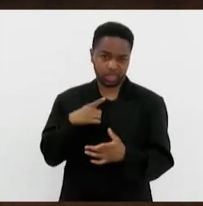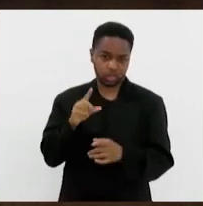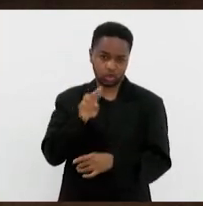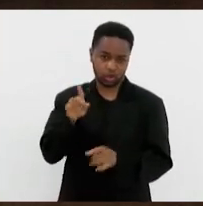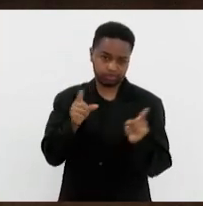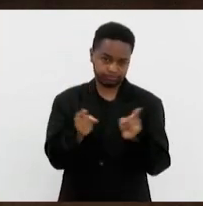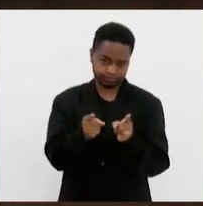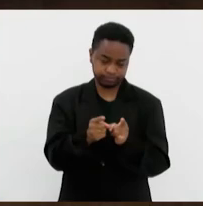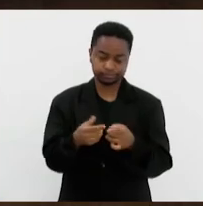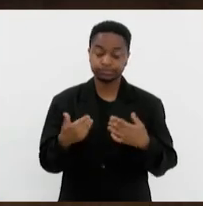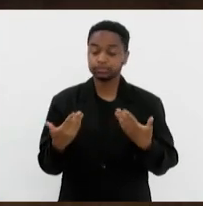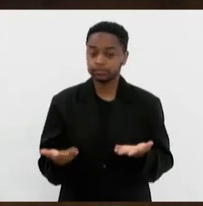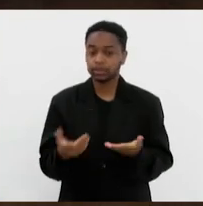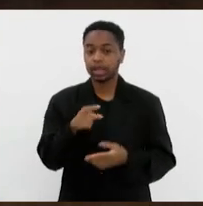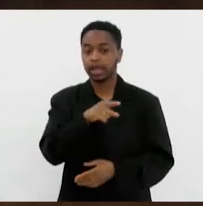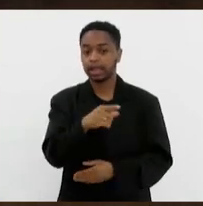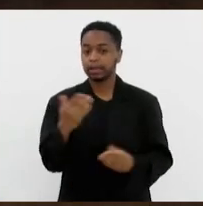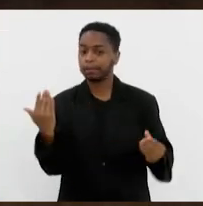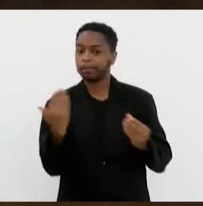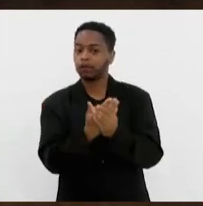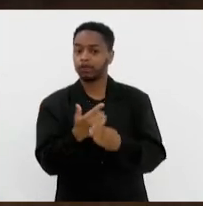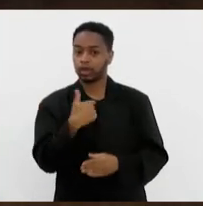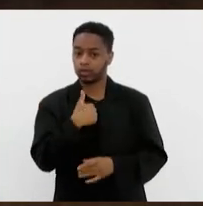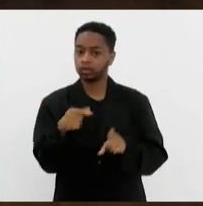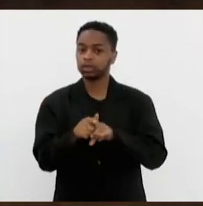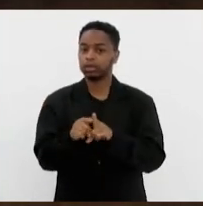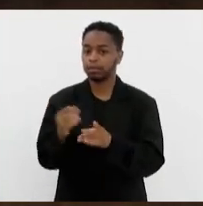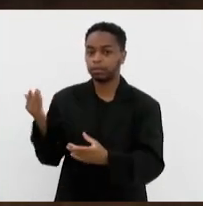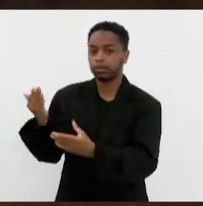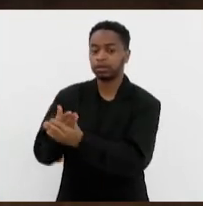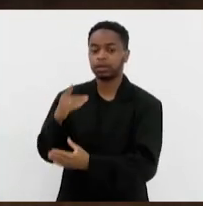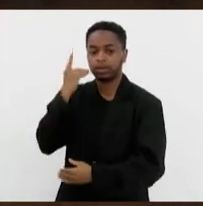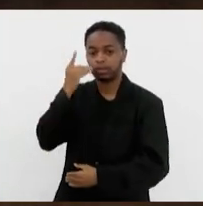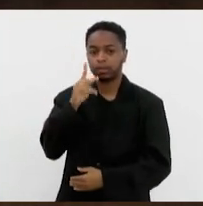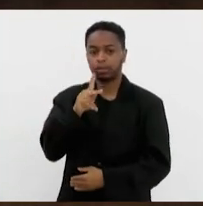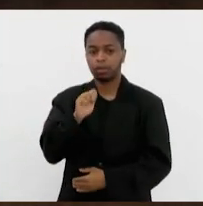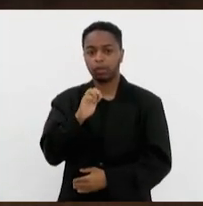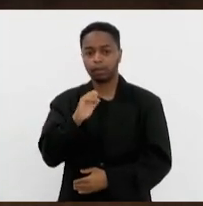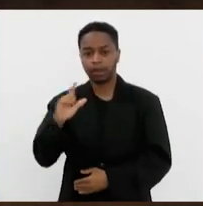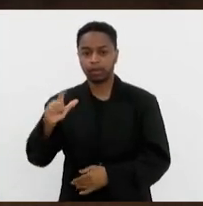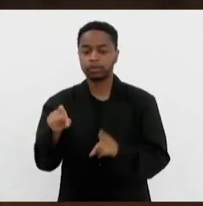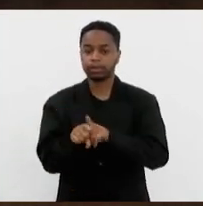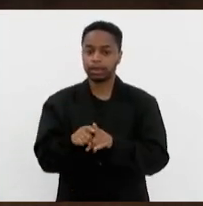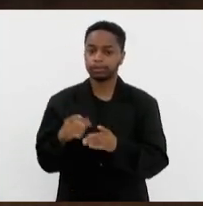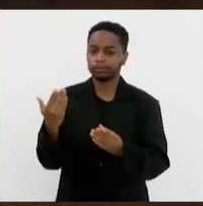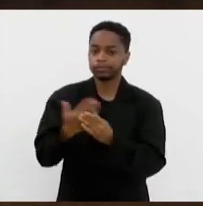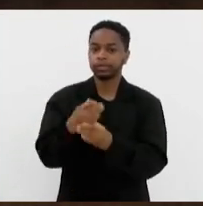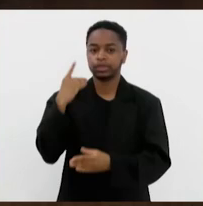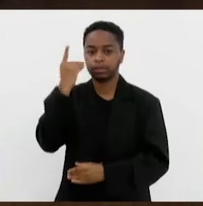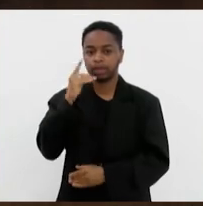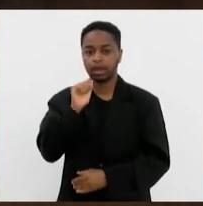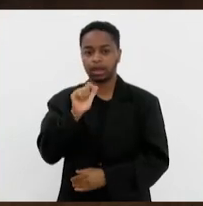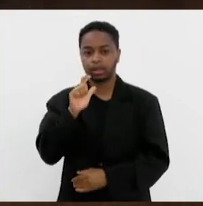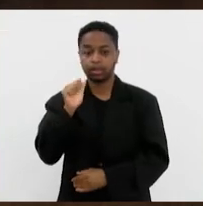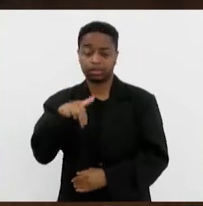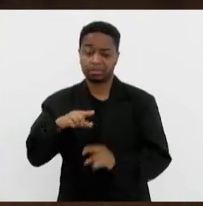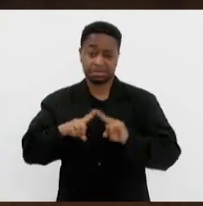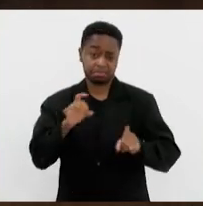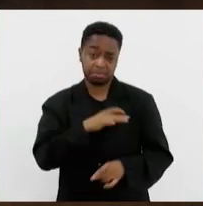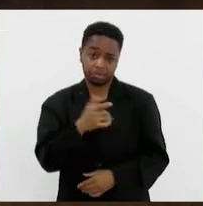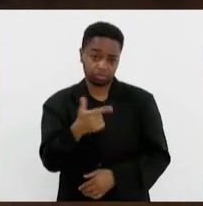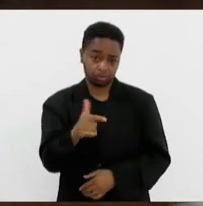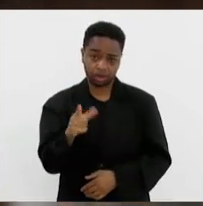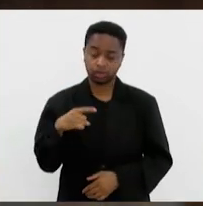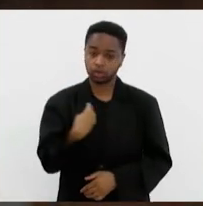diminutivo, ele nos processa, tanto a mim quanto o deputado Poubel, quanto o deputado Alan Lopes, mas a gente não tem medo de processo e a gente vai